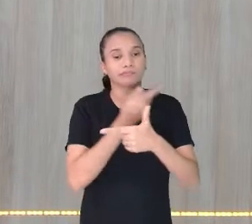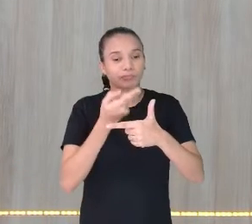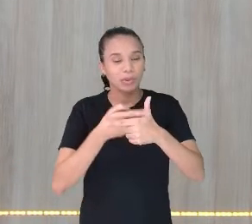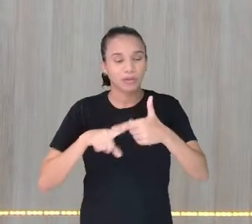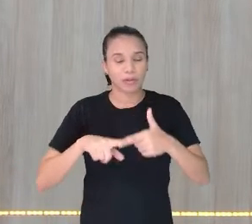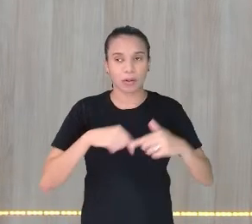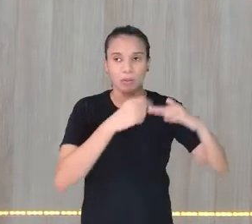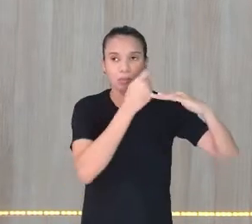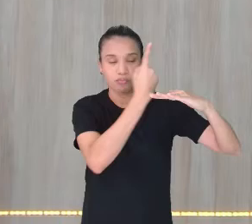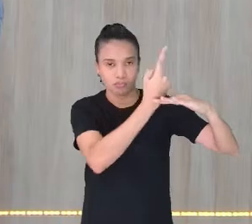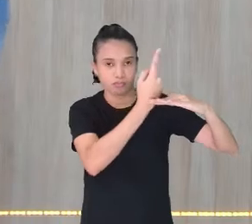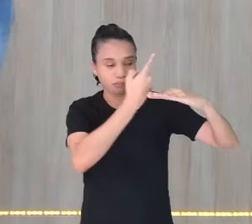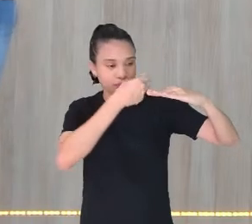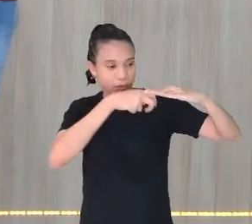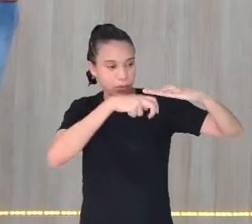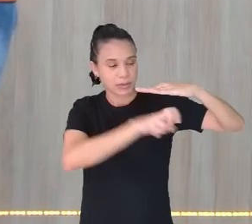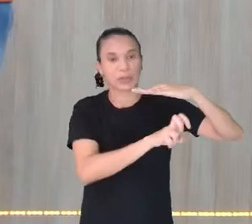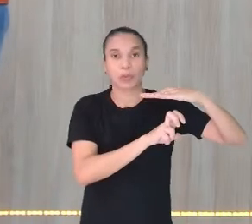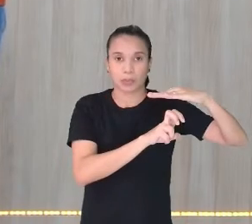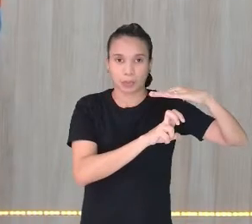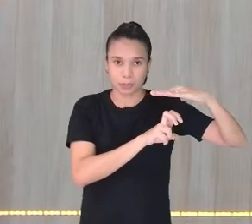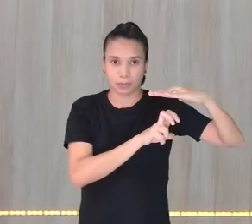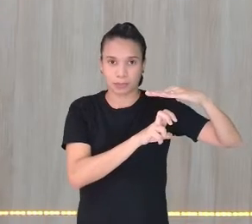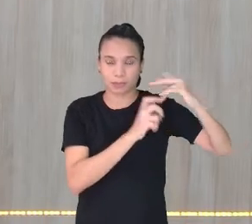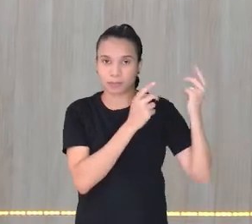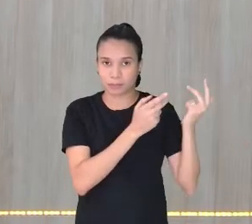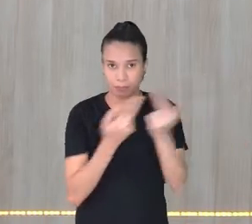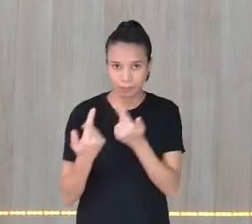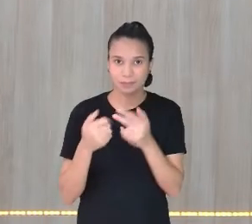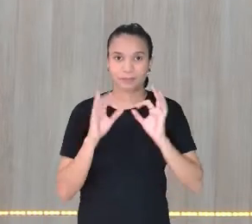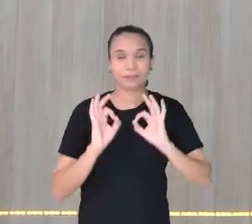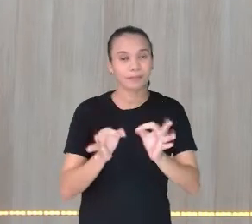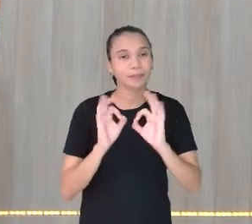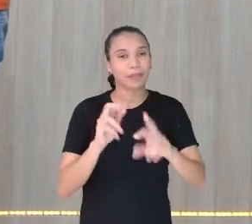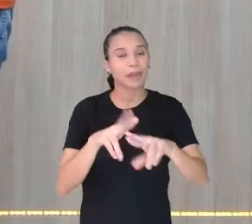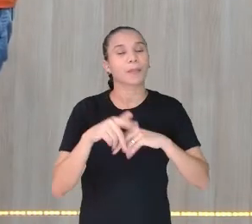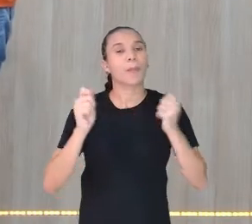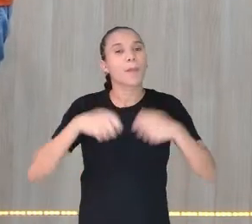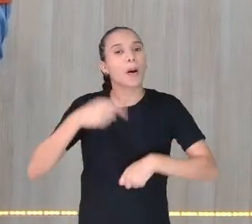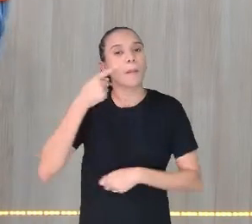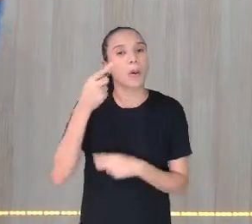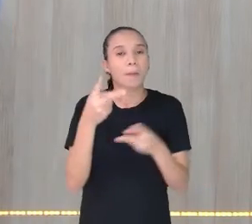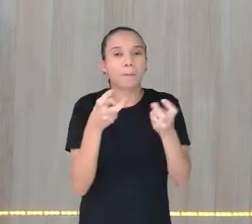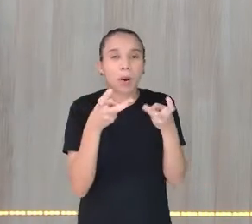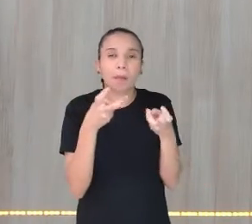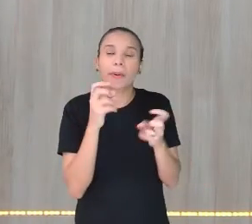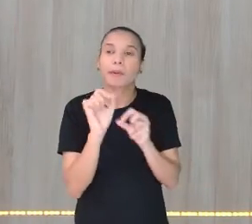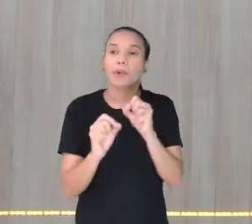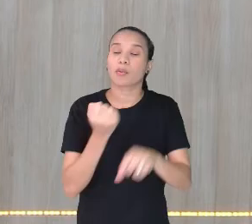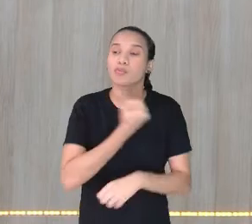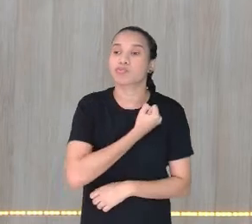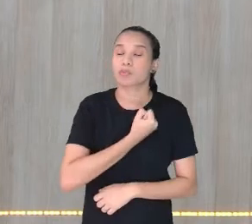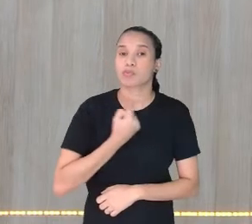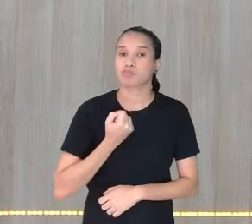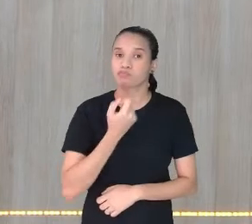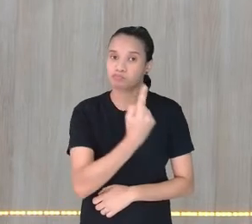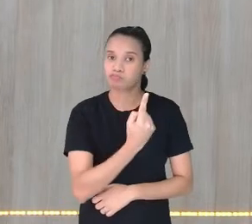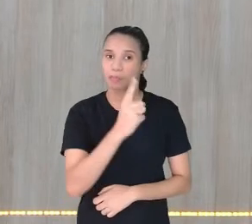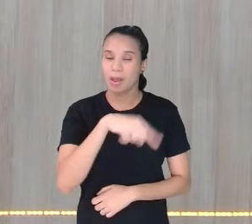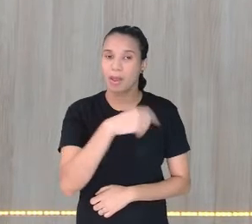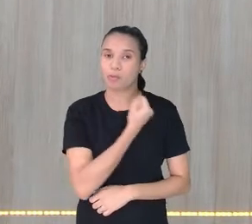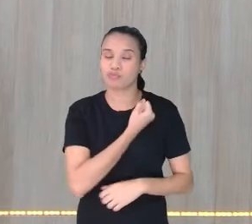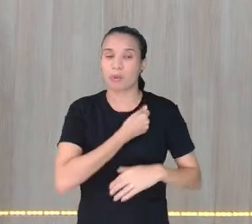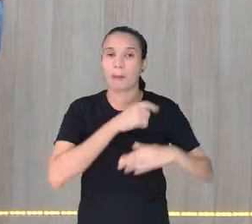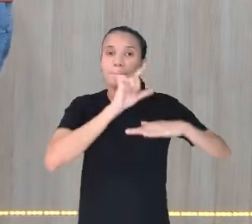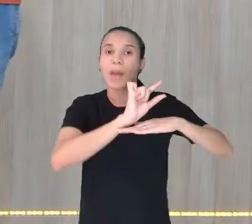o 1 em 5 pedacinhos iguais, certo? Então, pode notar aí que o 1 ele é um número menor